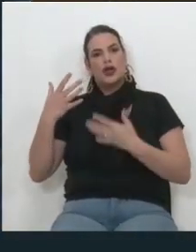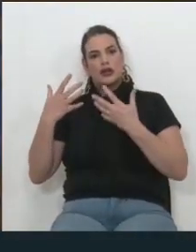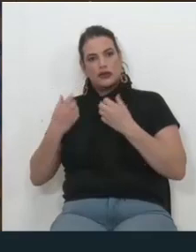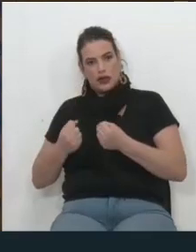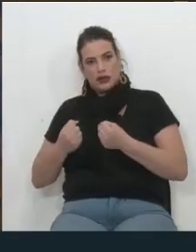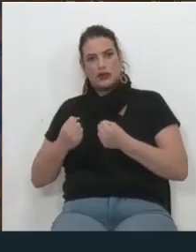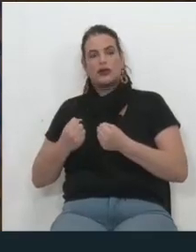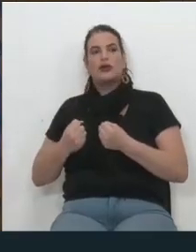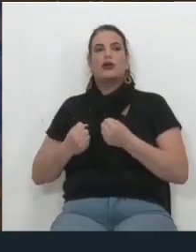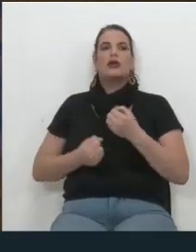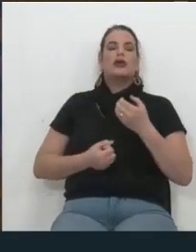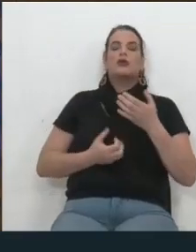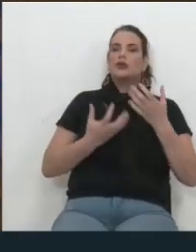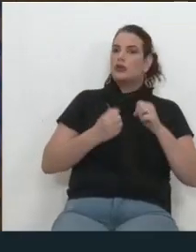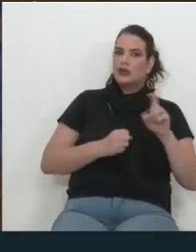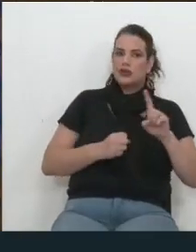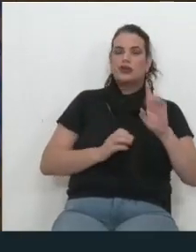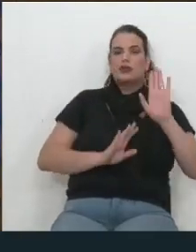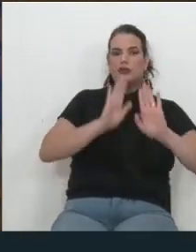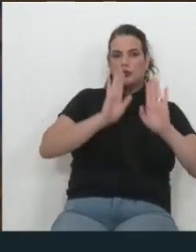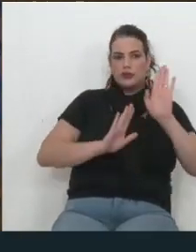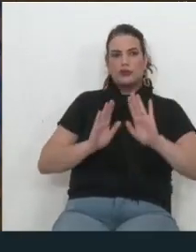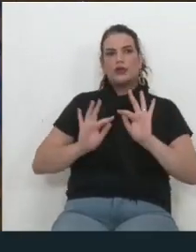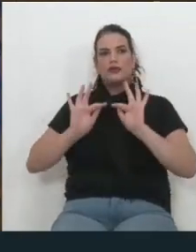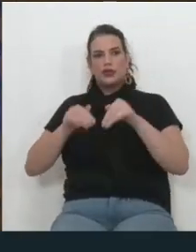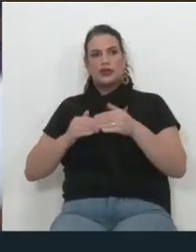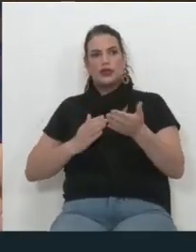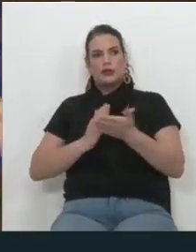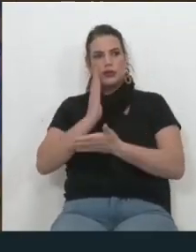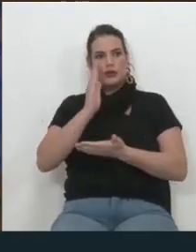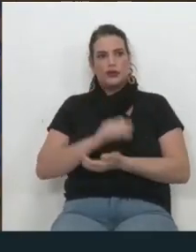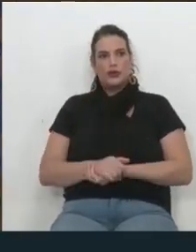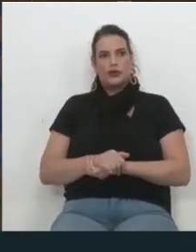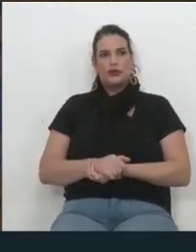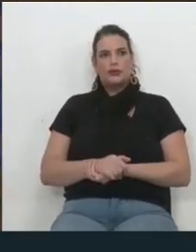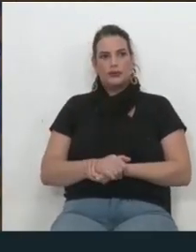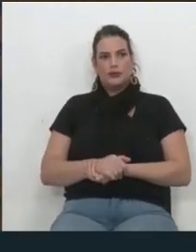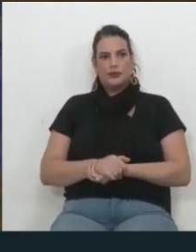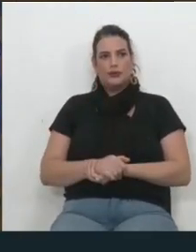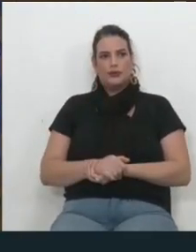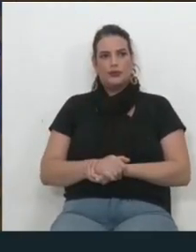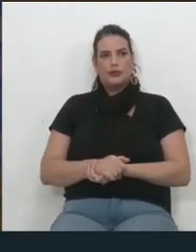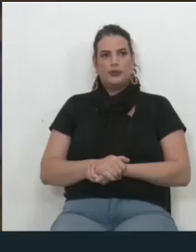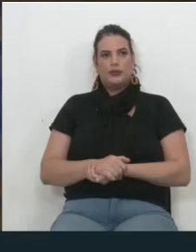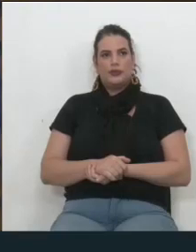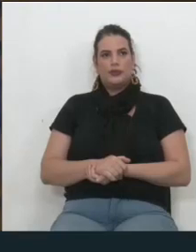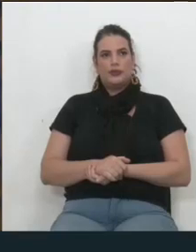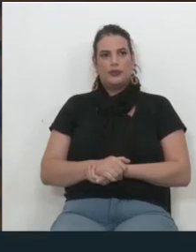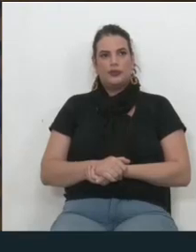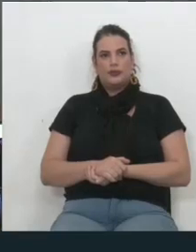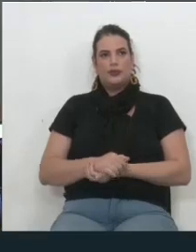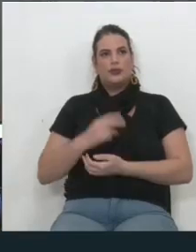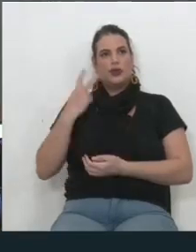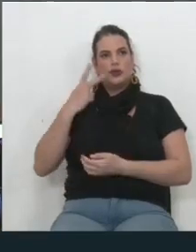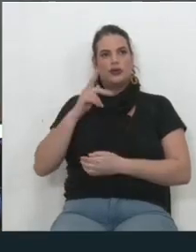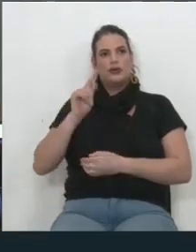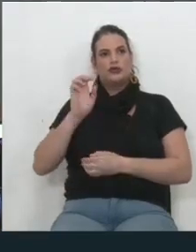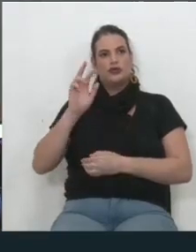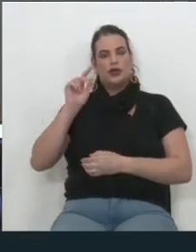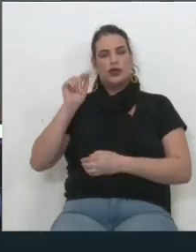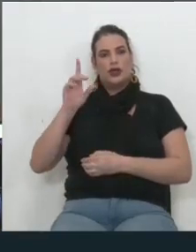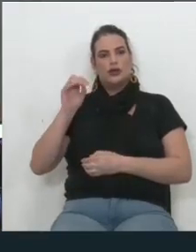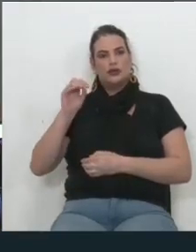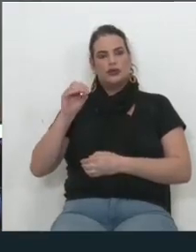os contrários se manifestem. Encerrada a votação, aprovado, encaminhe-se. Questão de ordem, vereador Geraldo Celestino. Para